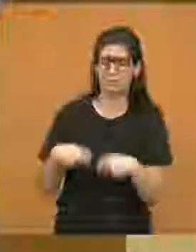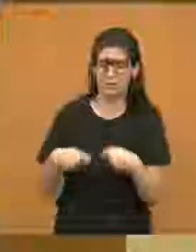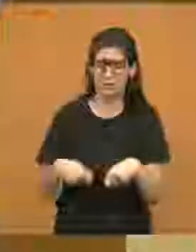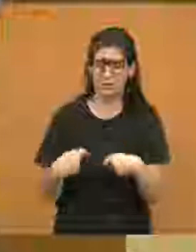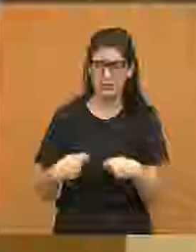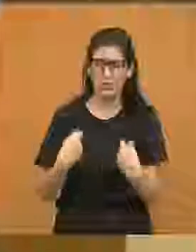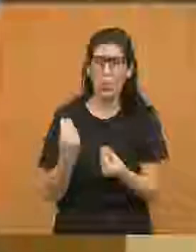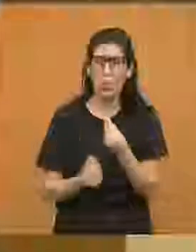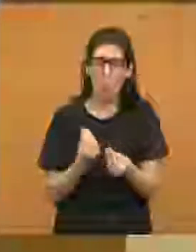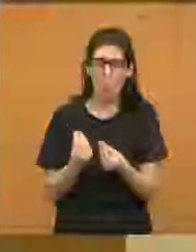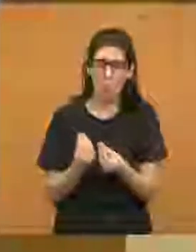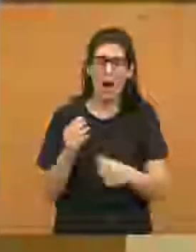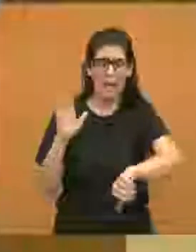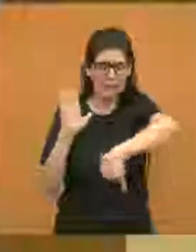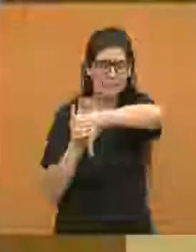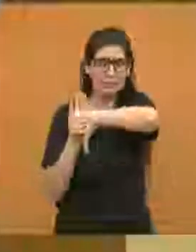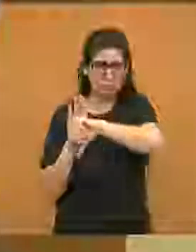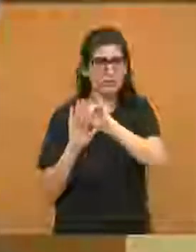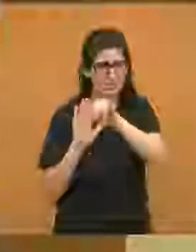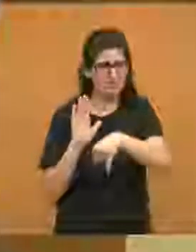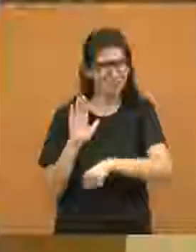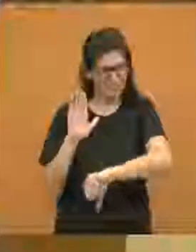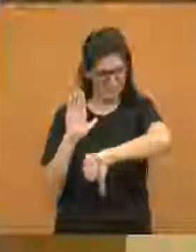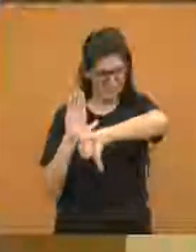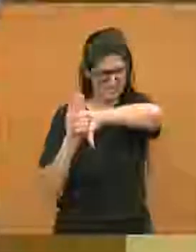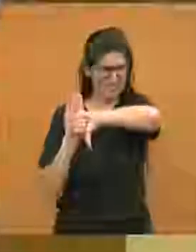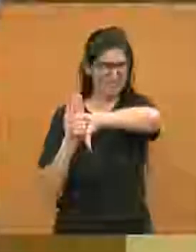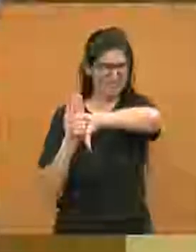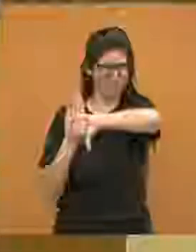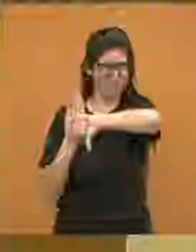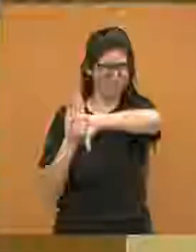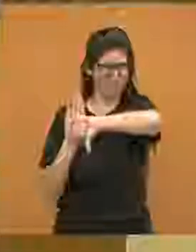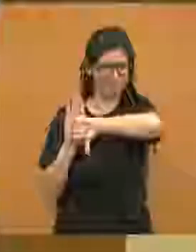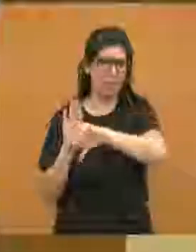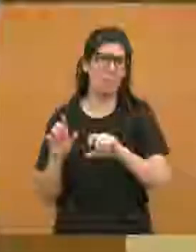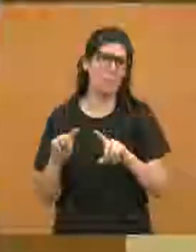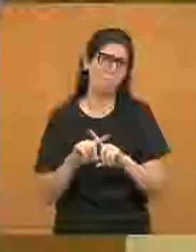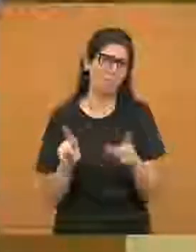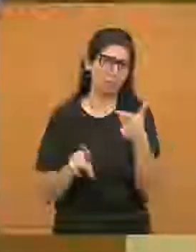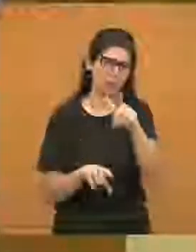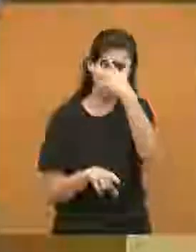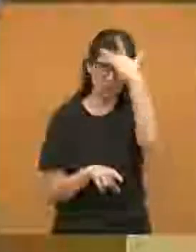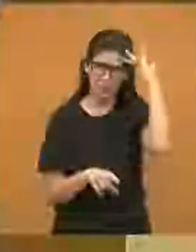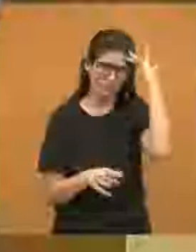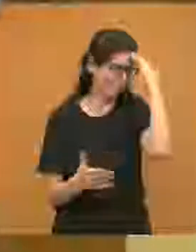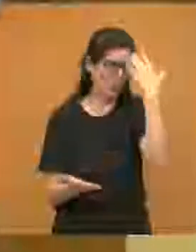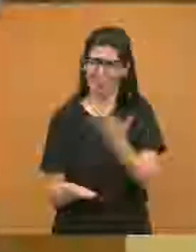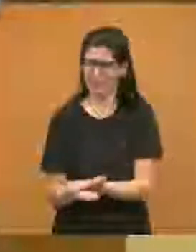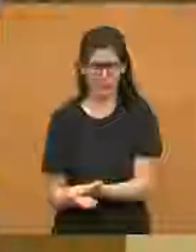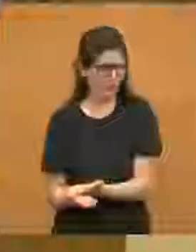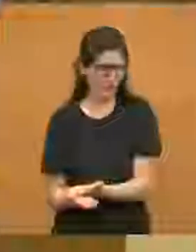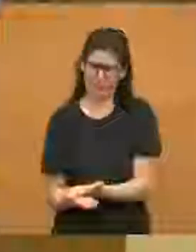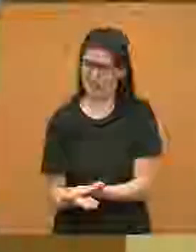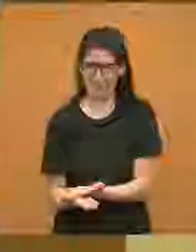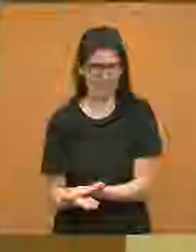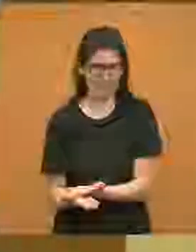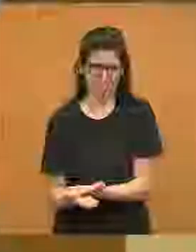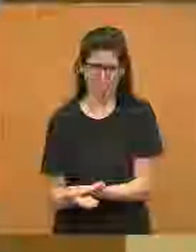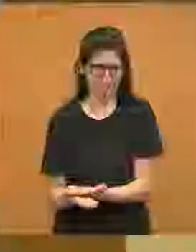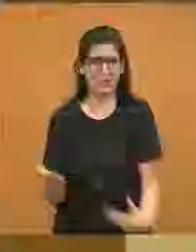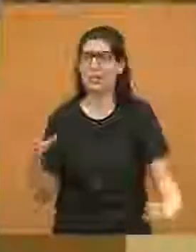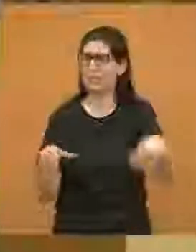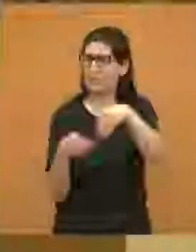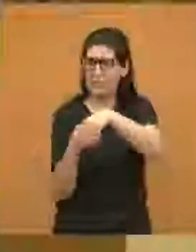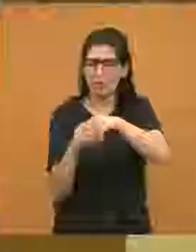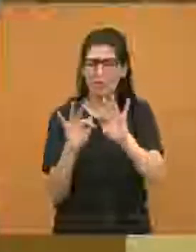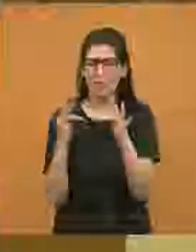tona, porque é um crime que ainda tem muito tabu. Como acontece muitas vezes dentro do ambiente familiar, o